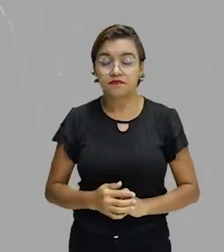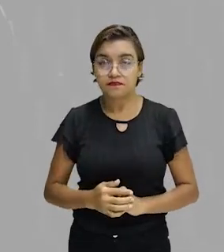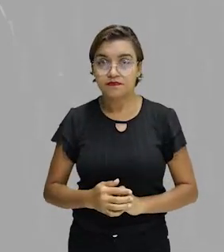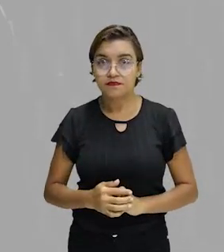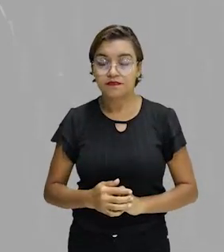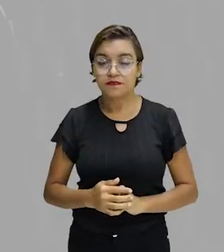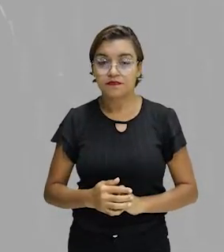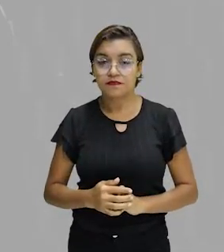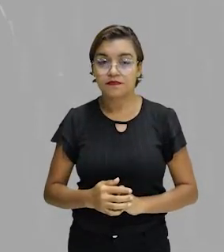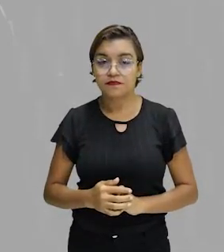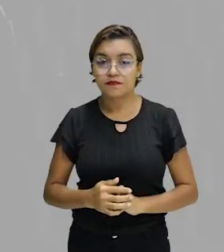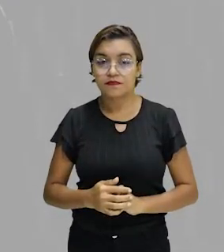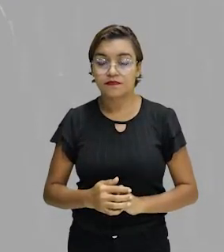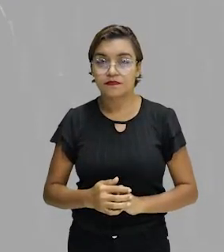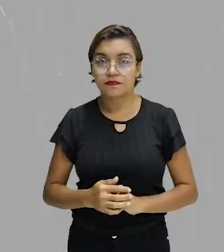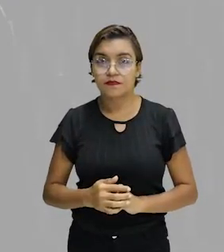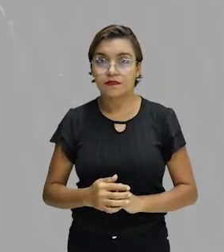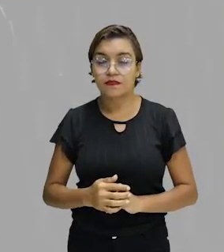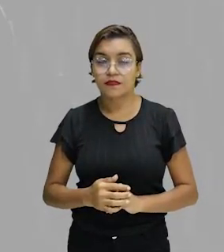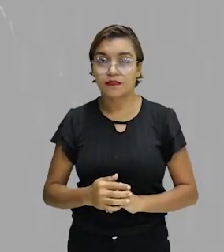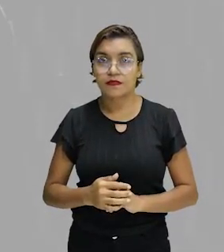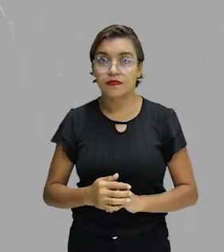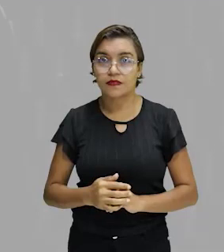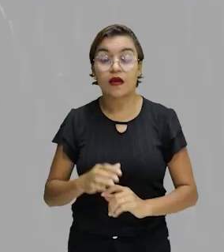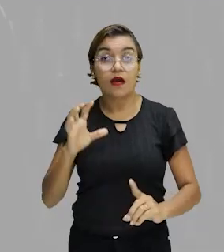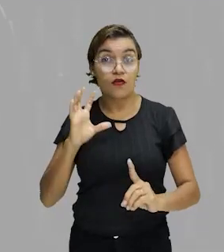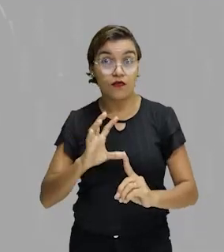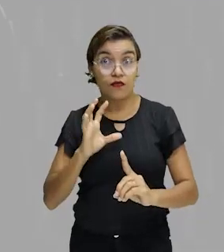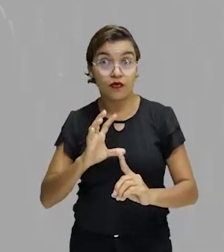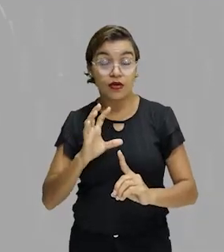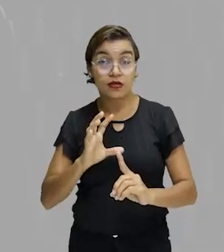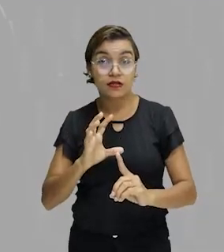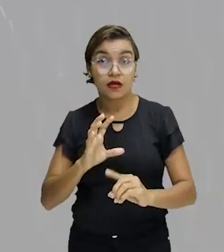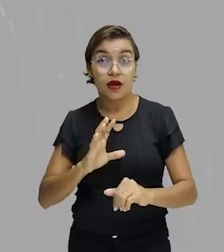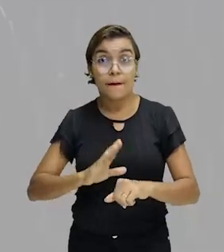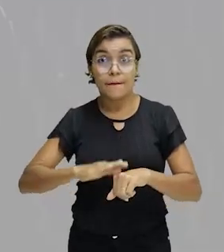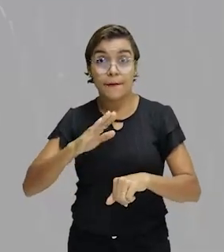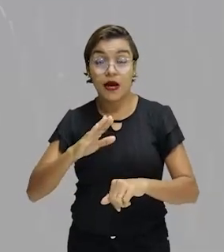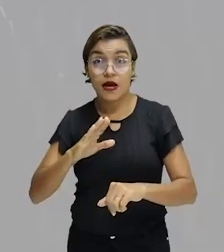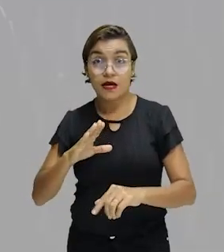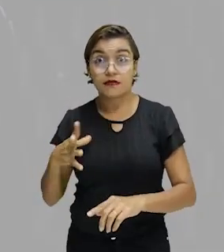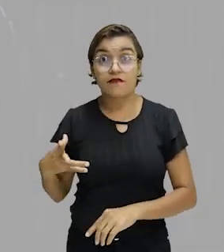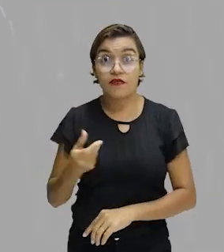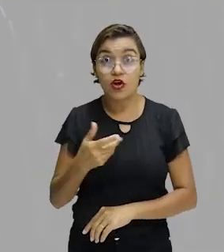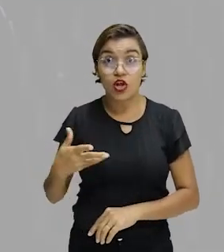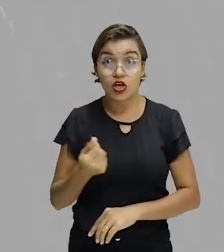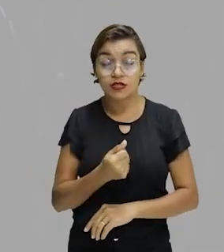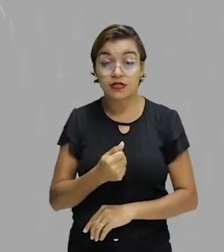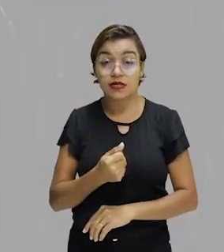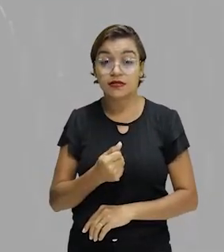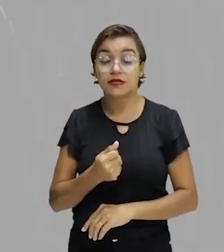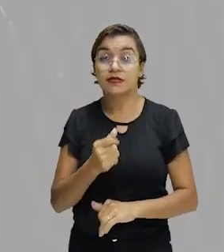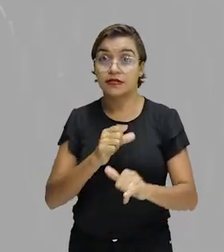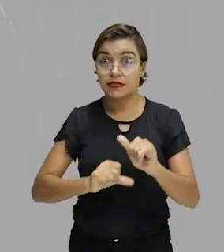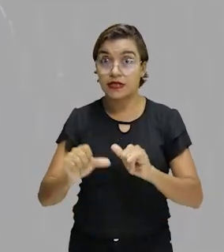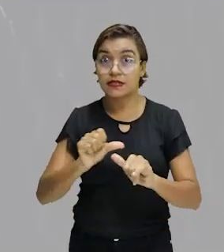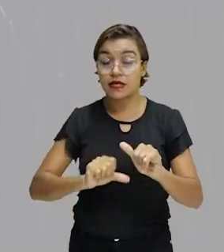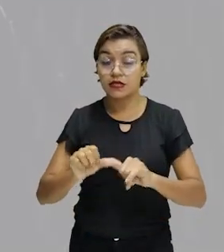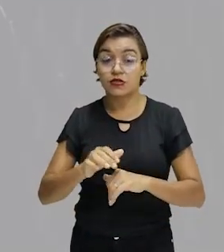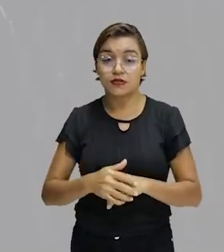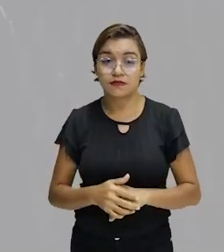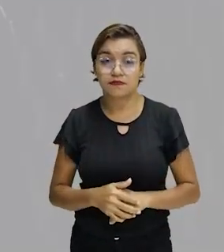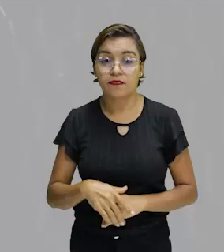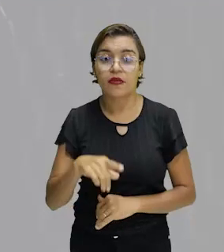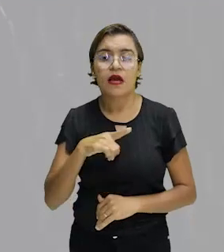leva a um aumento na cinética, na velocidade das reações, né? A energia de ativação, sabemos que é uma barreira